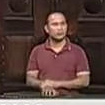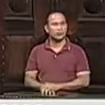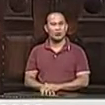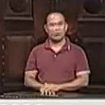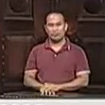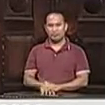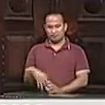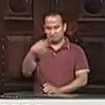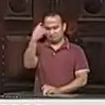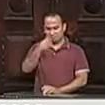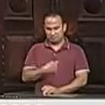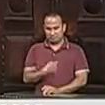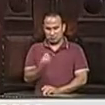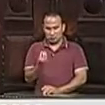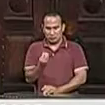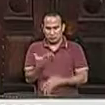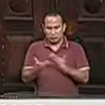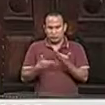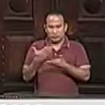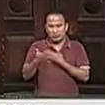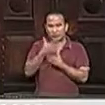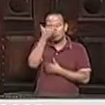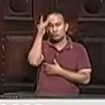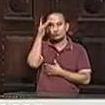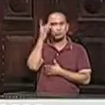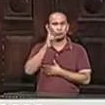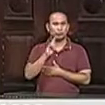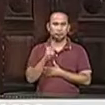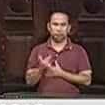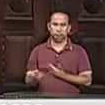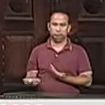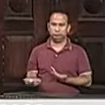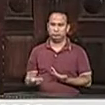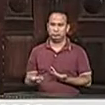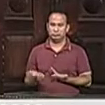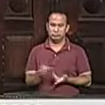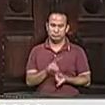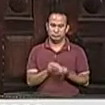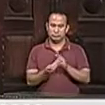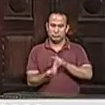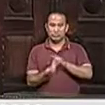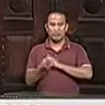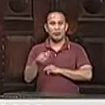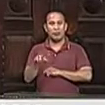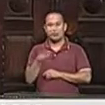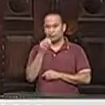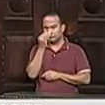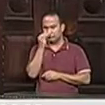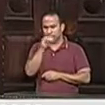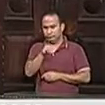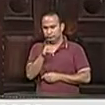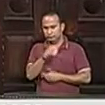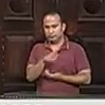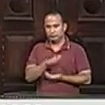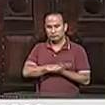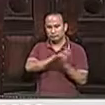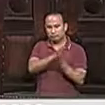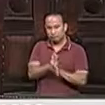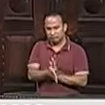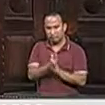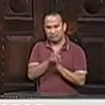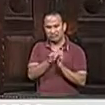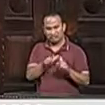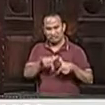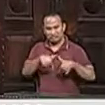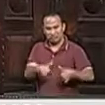humano, não é cuidar das pessoas. É o contrário, é descaso, é